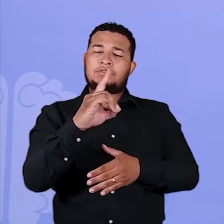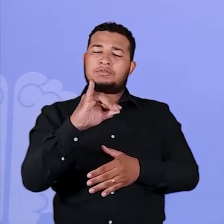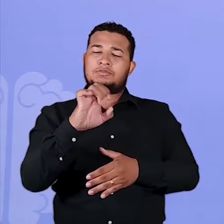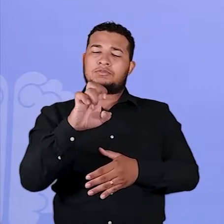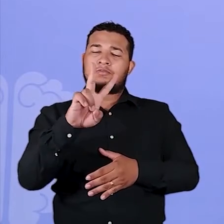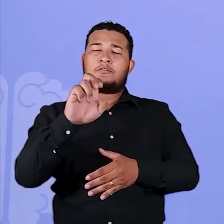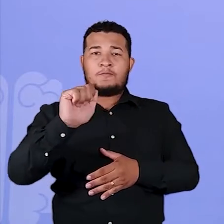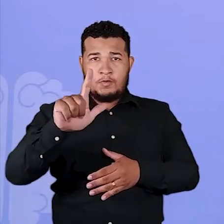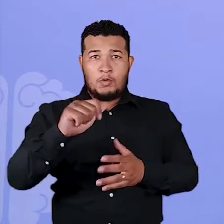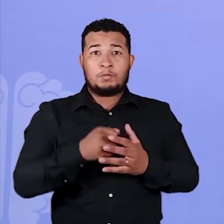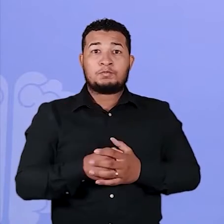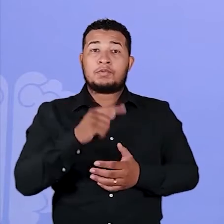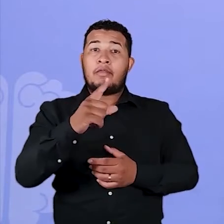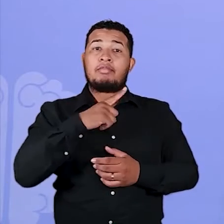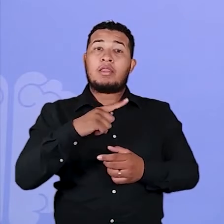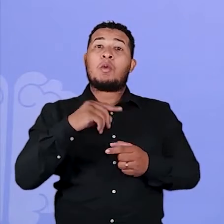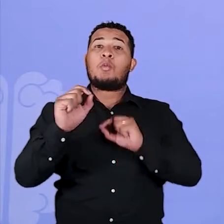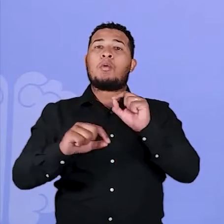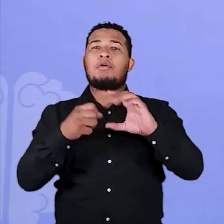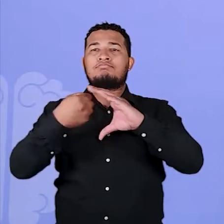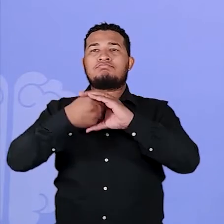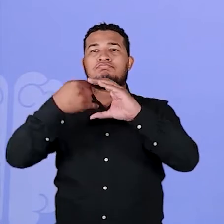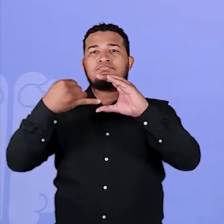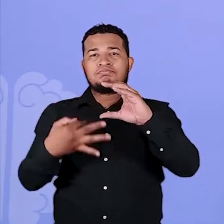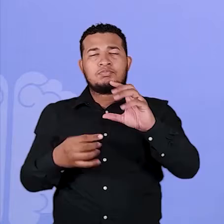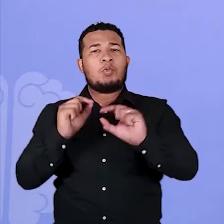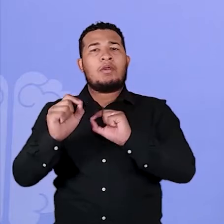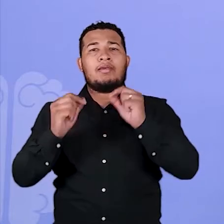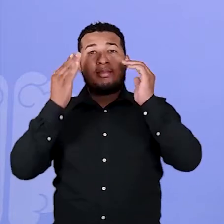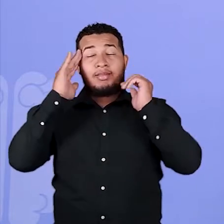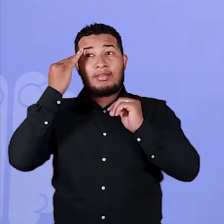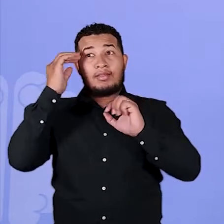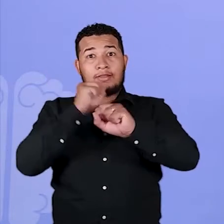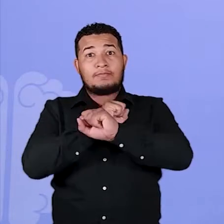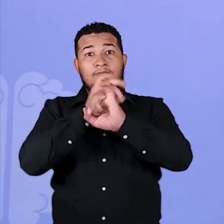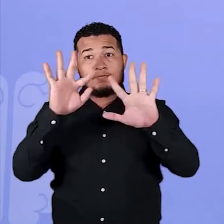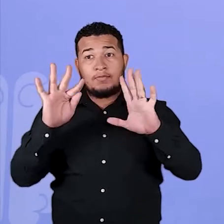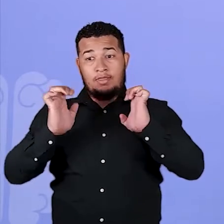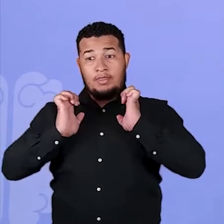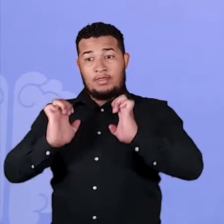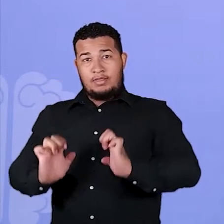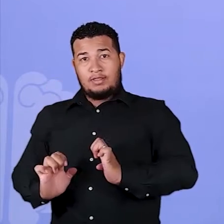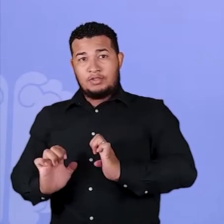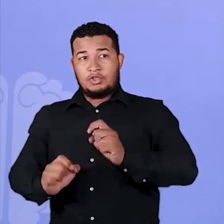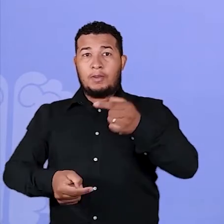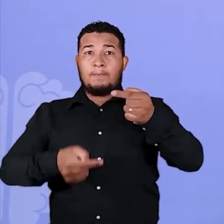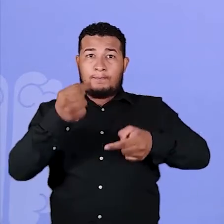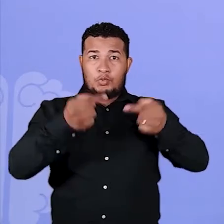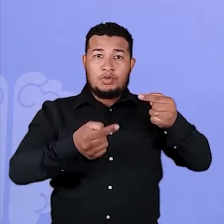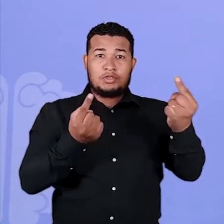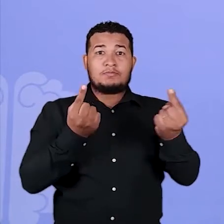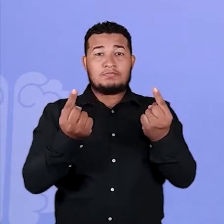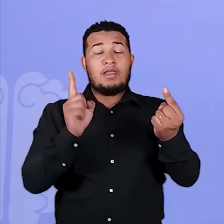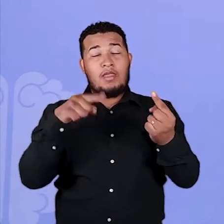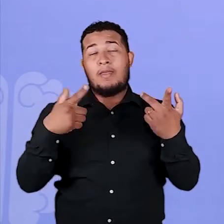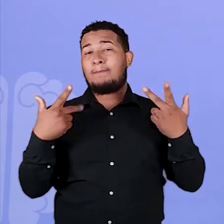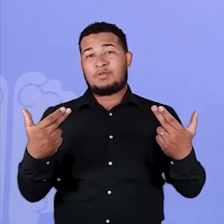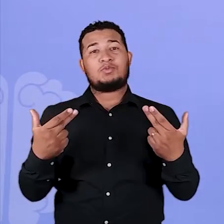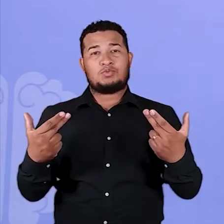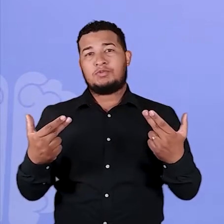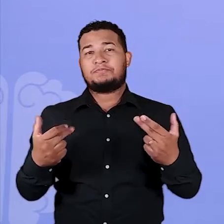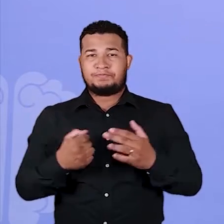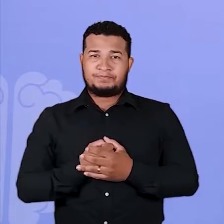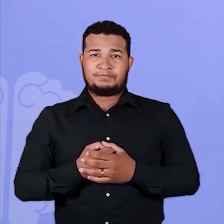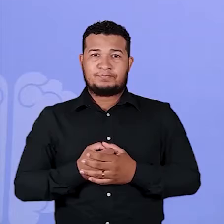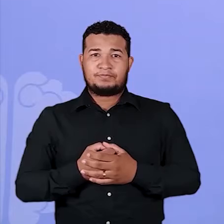ele é caracterizado por entender que ética e política são a mesma